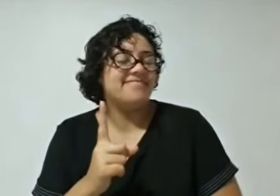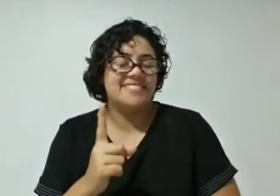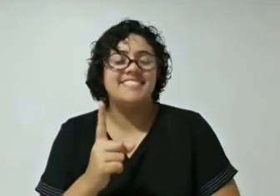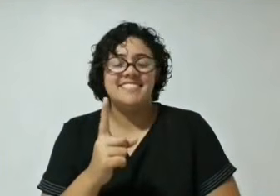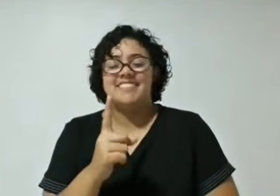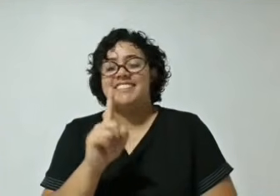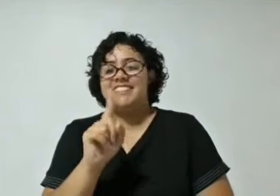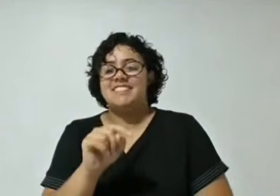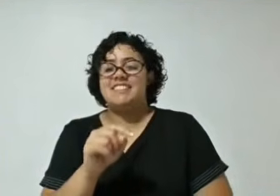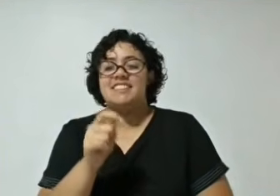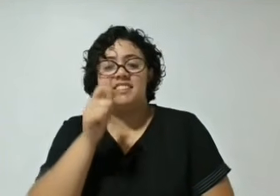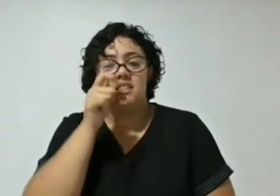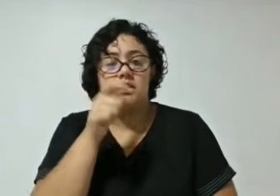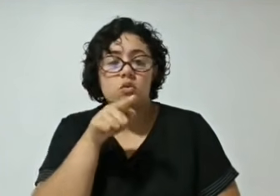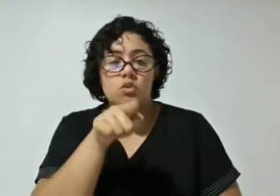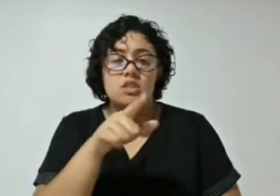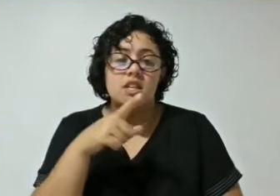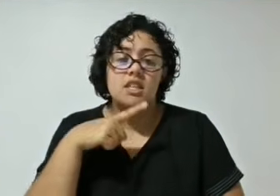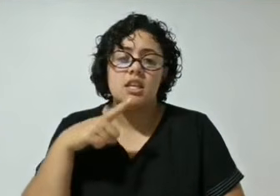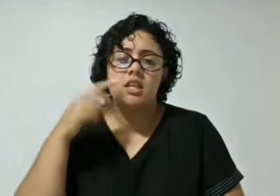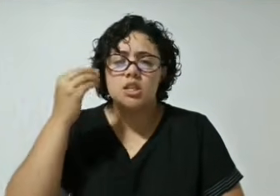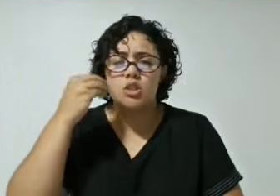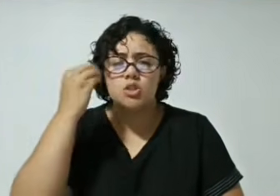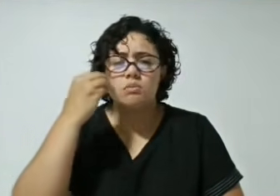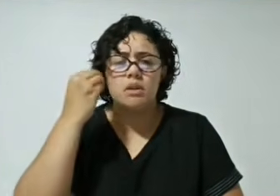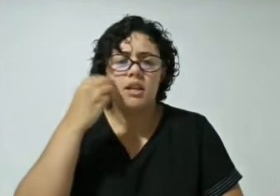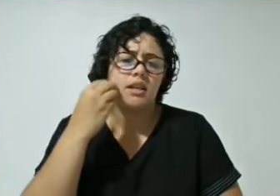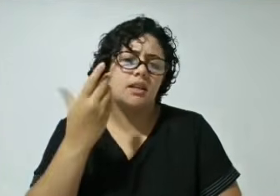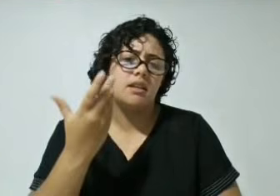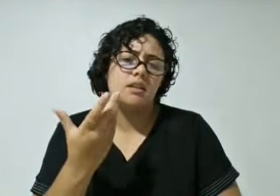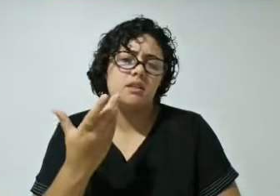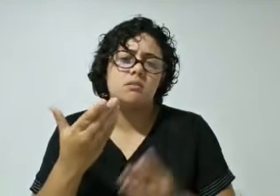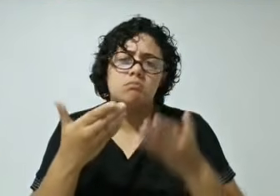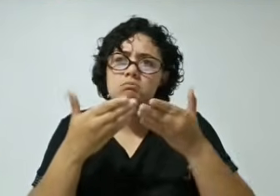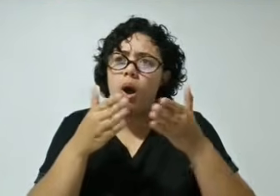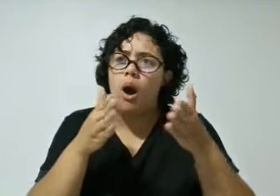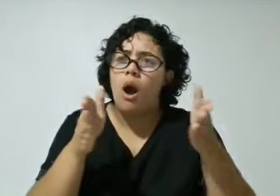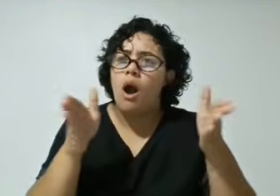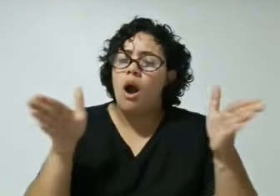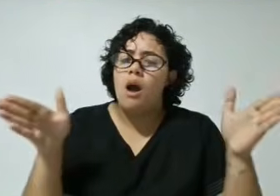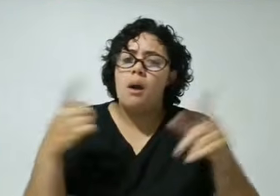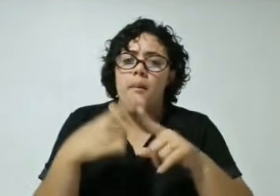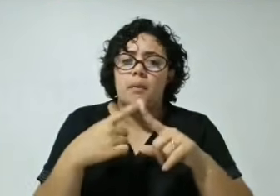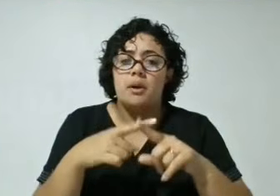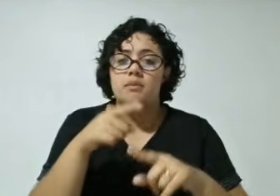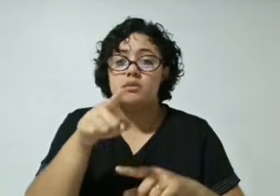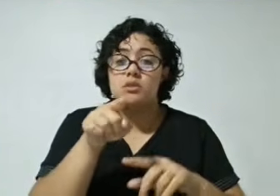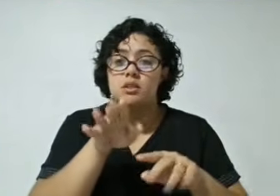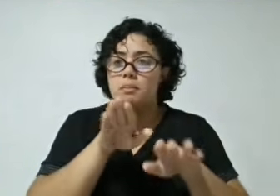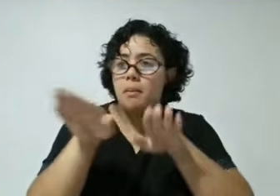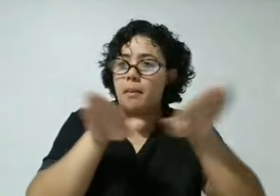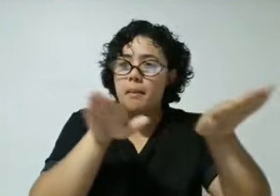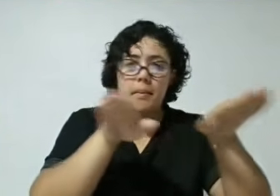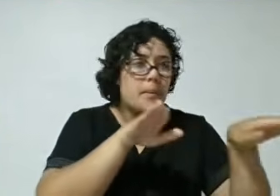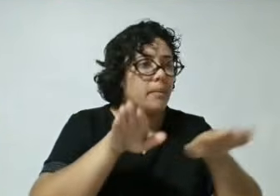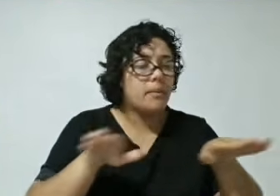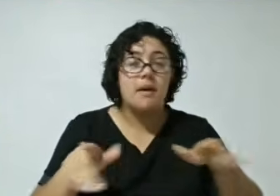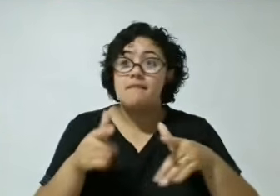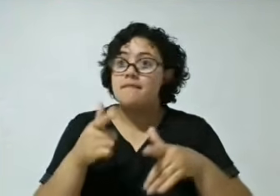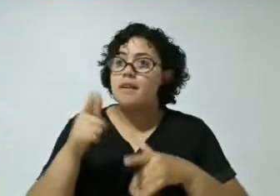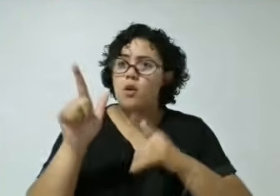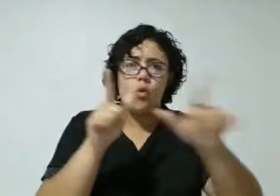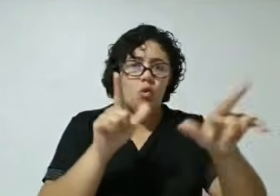E você tem uma experiência, então, assim, bem vasta, né? Porque você transitou por vários espaços, né? Tanto